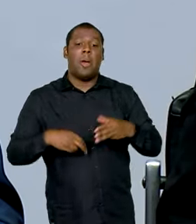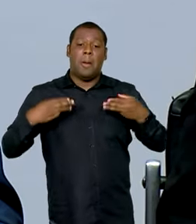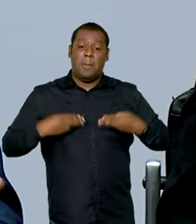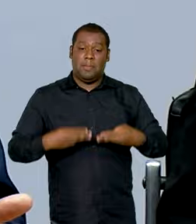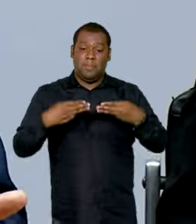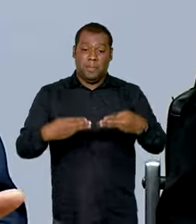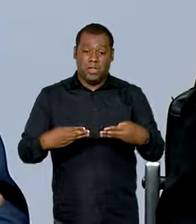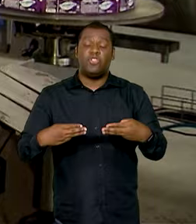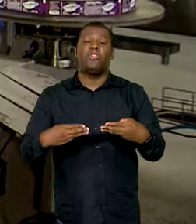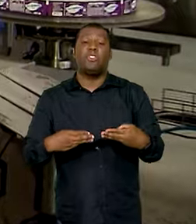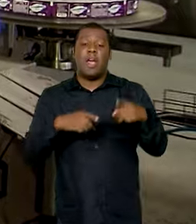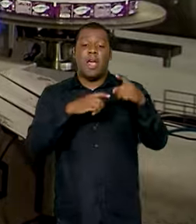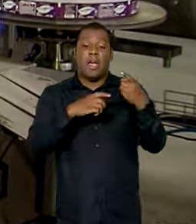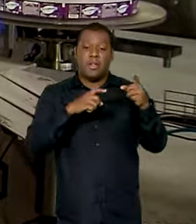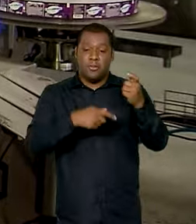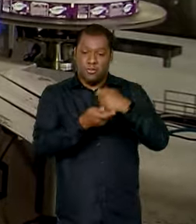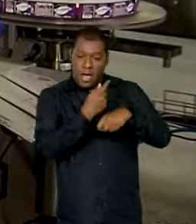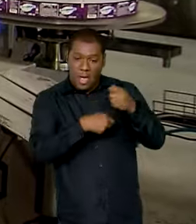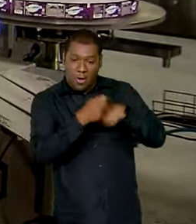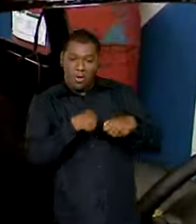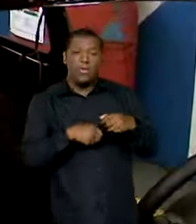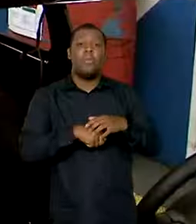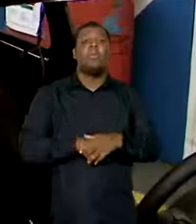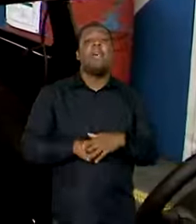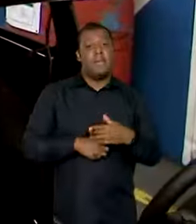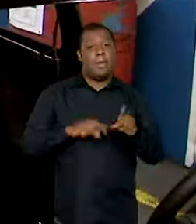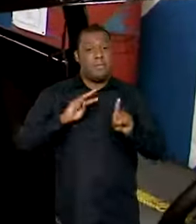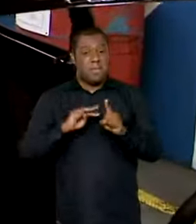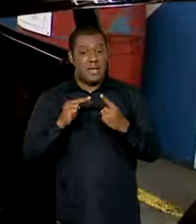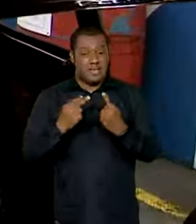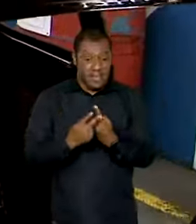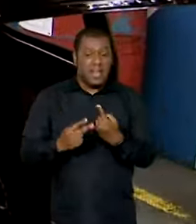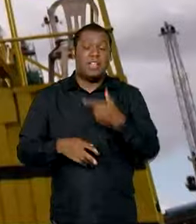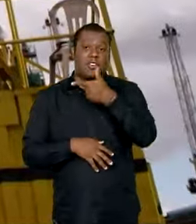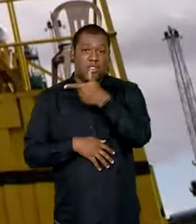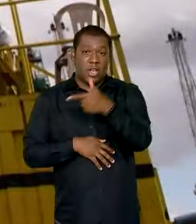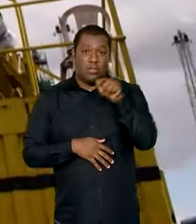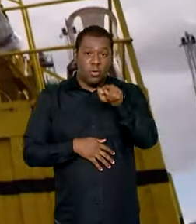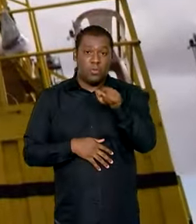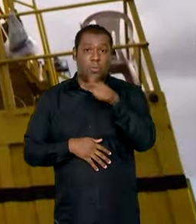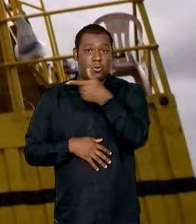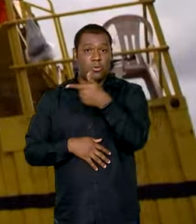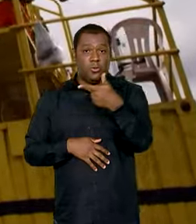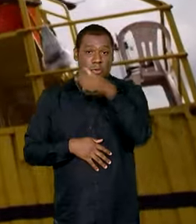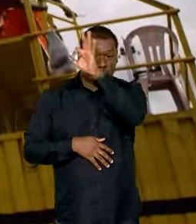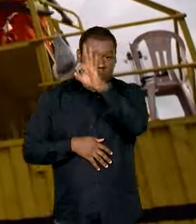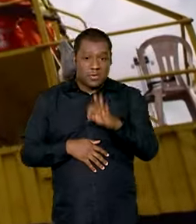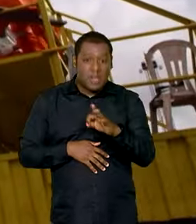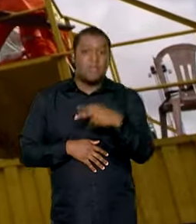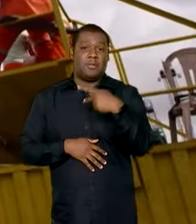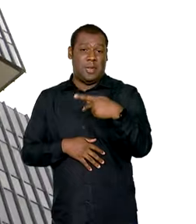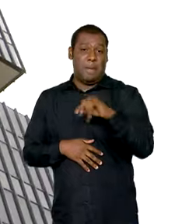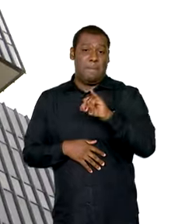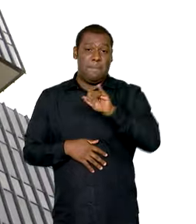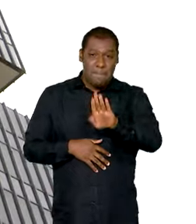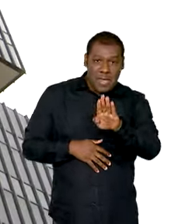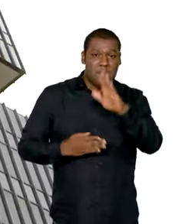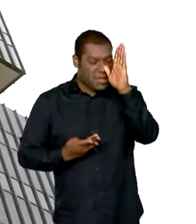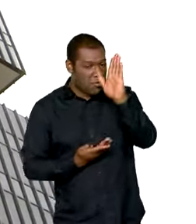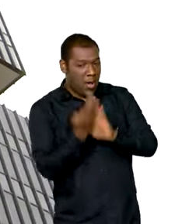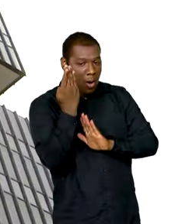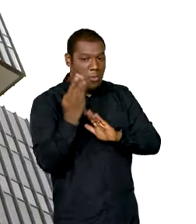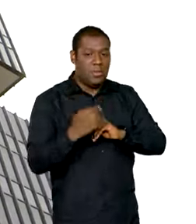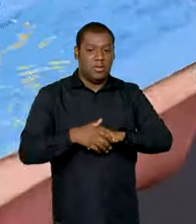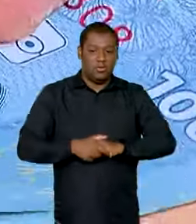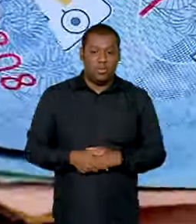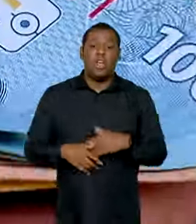da fazenda projeta uma elevação de 2,2 por do produto interno bruto brasileiro para as